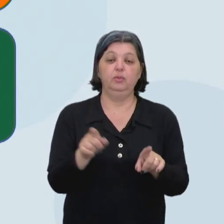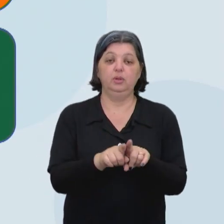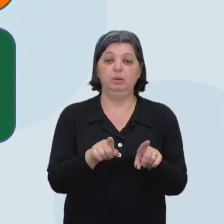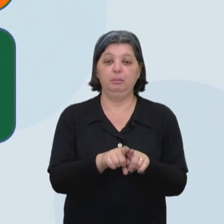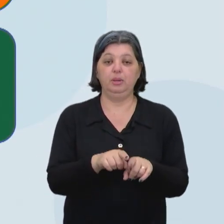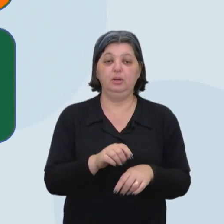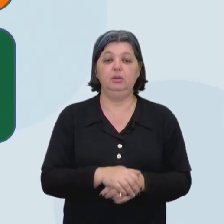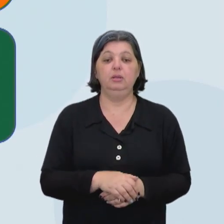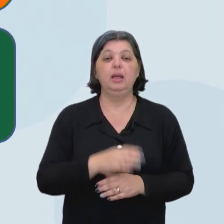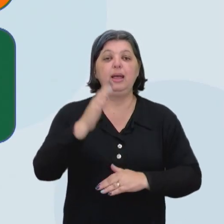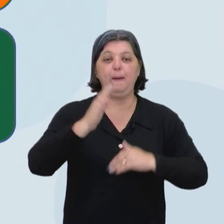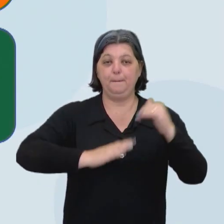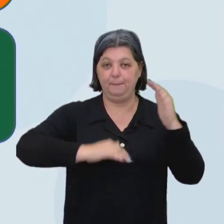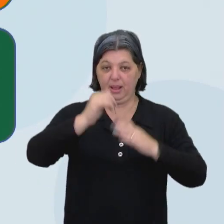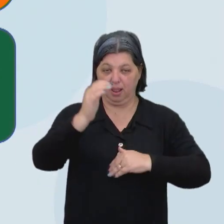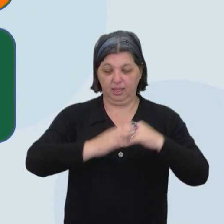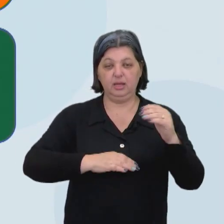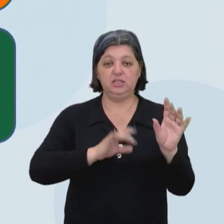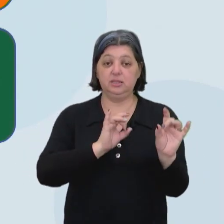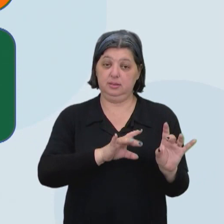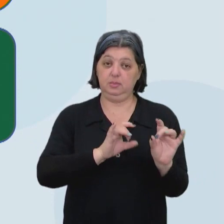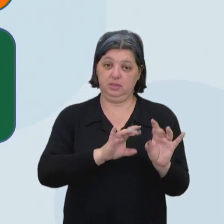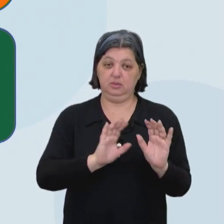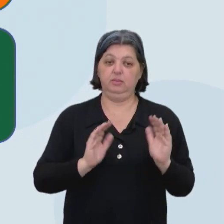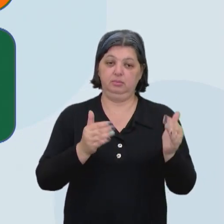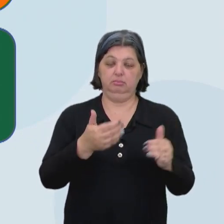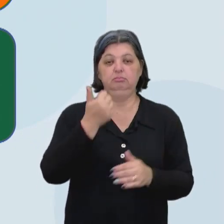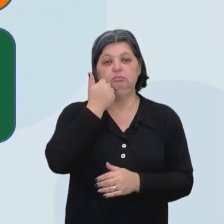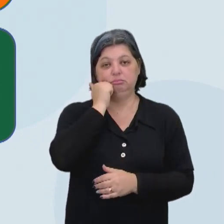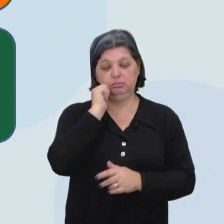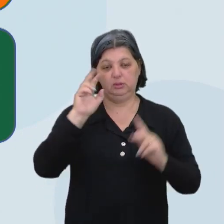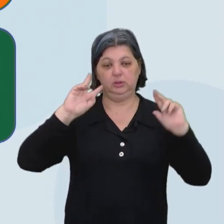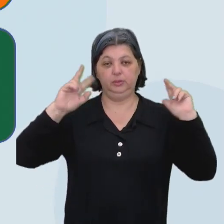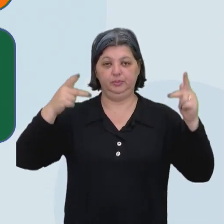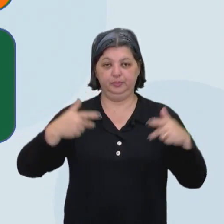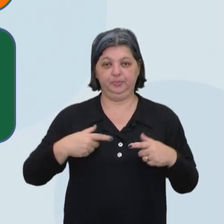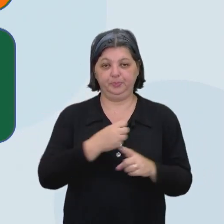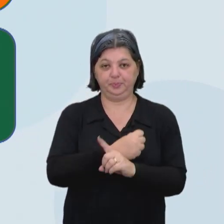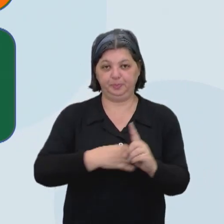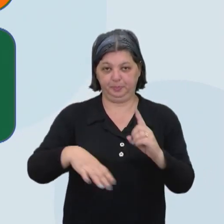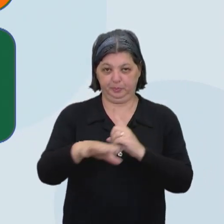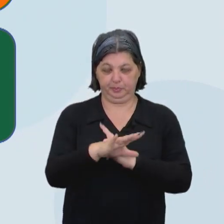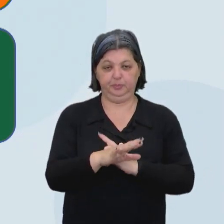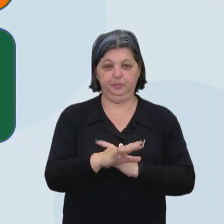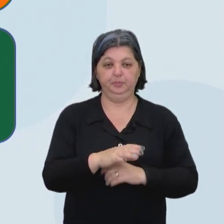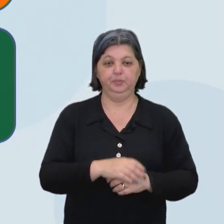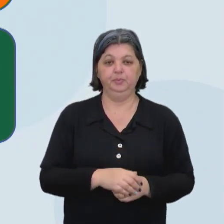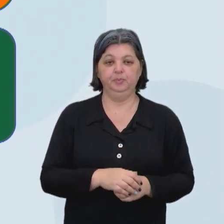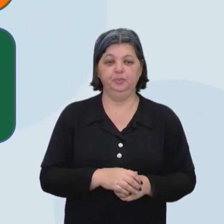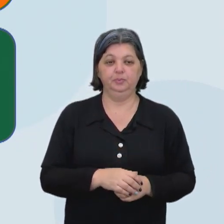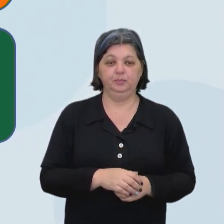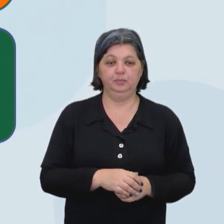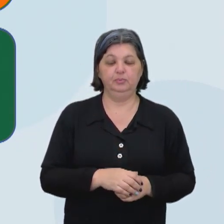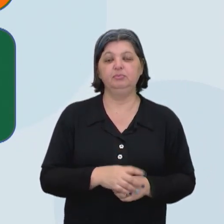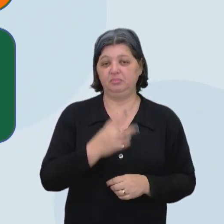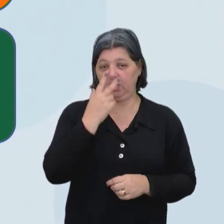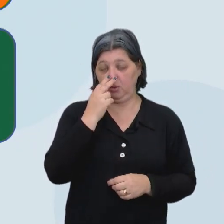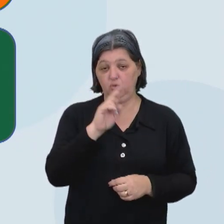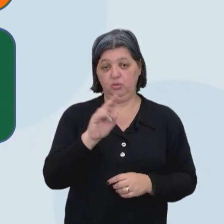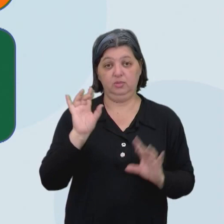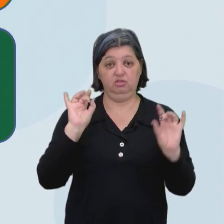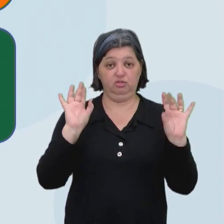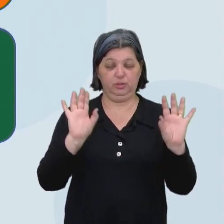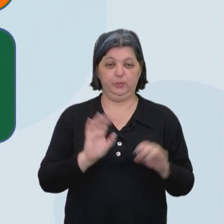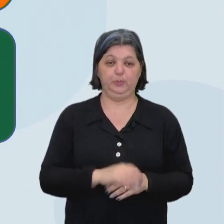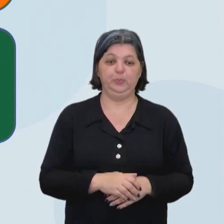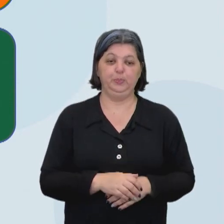como as nossas habilidades específicas das ciências humanas e sociais aplicadas, que eu acho um nome muito chique.